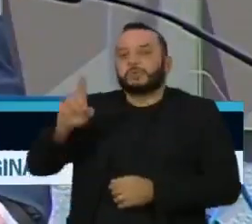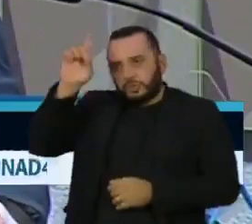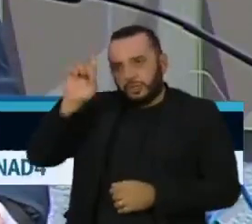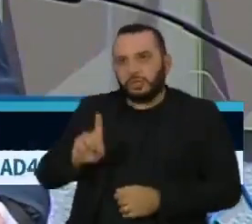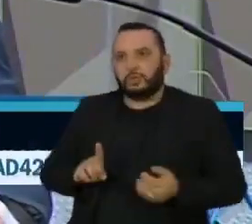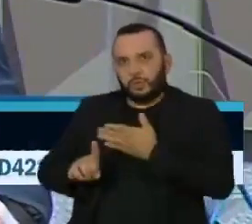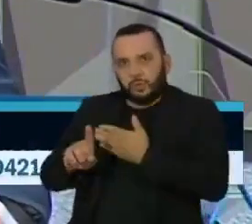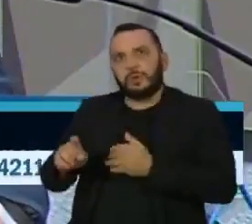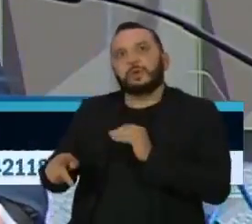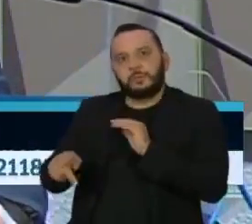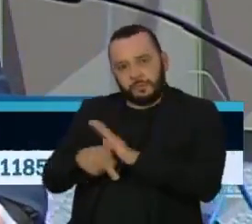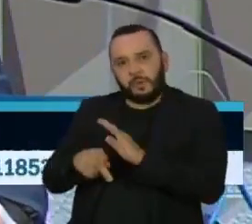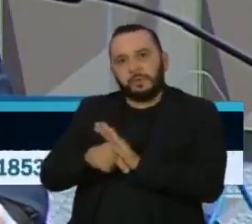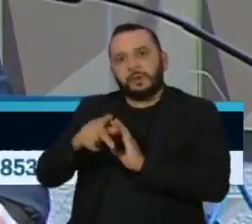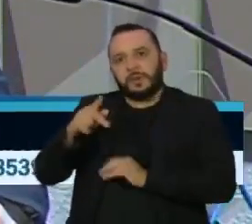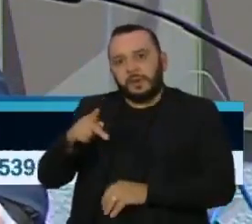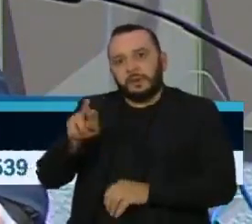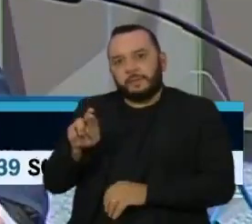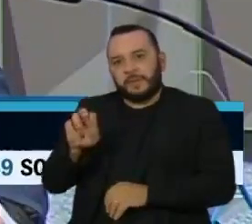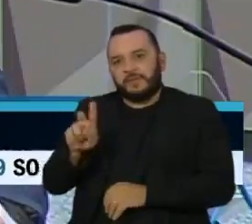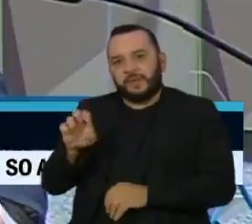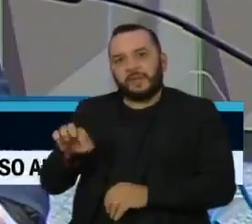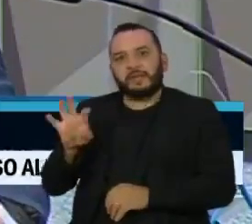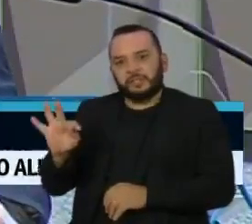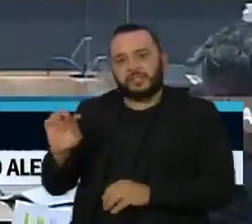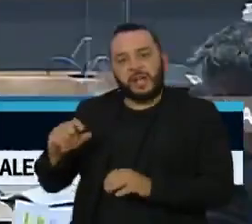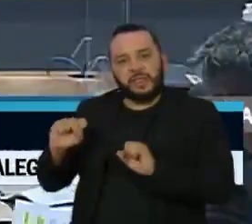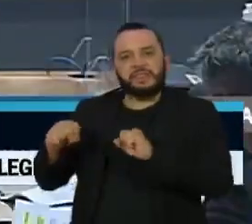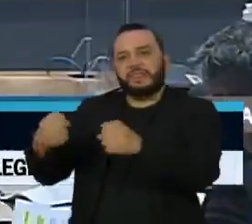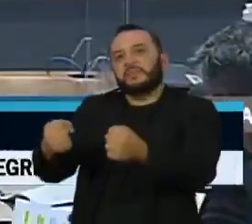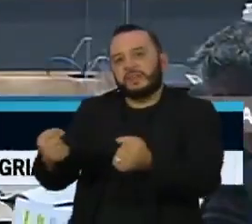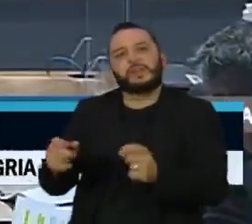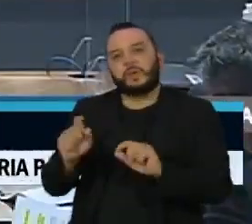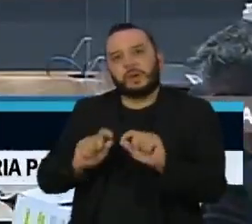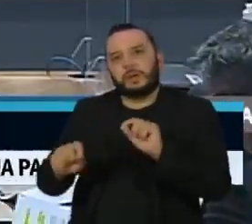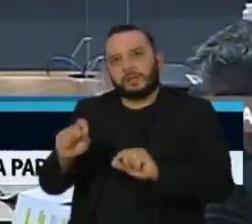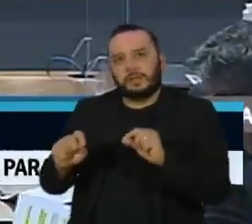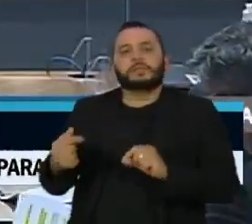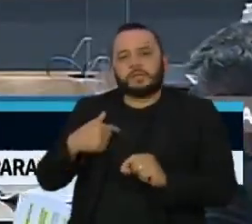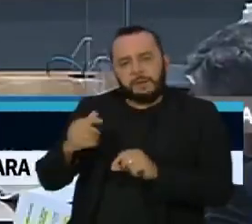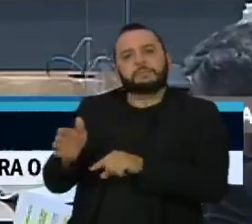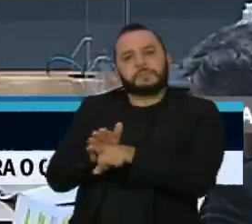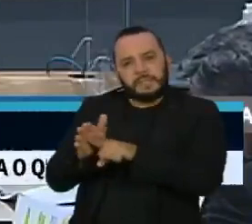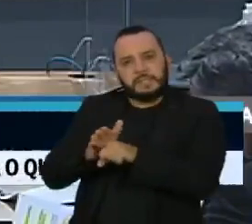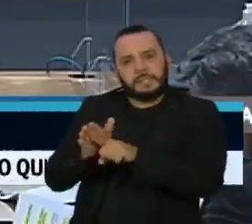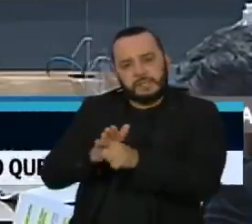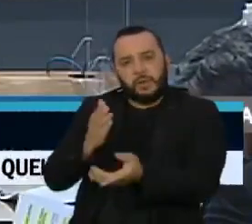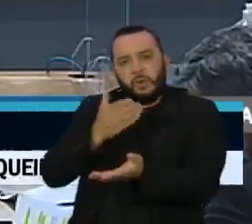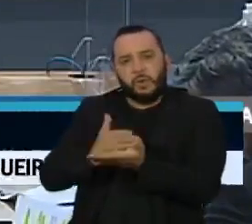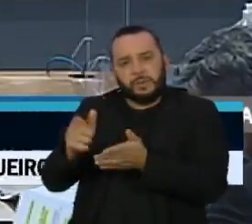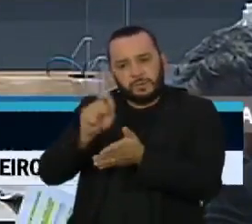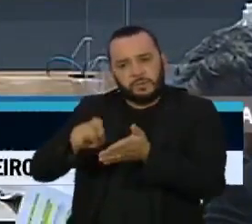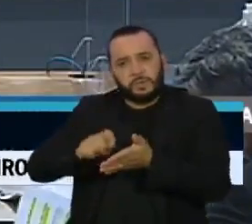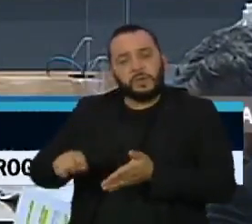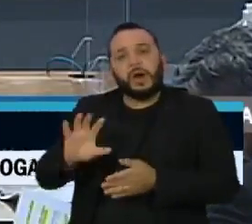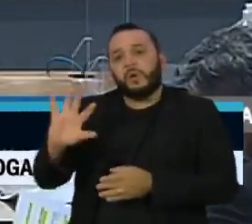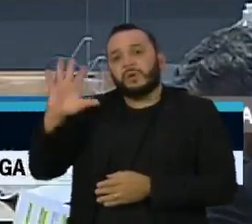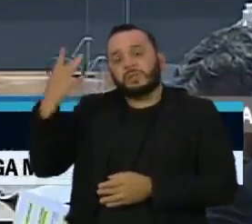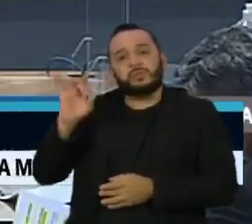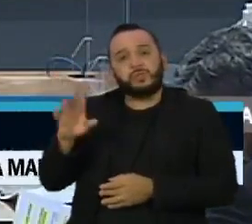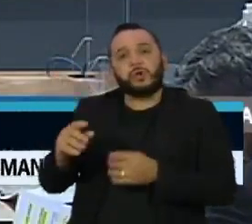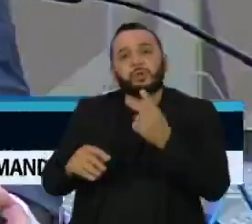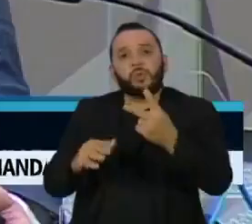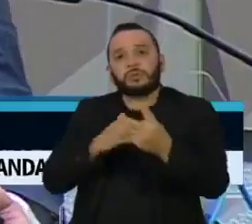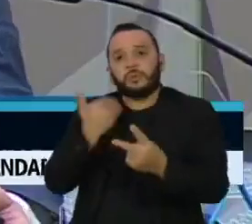executivo do Plano de Saúde, Pedro Batista Júnior, se defendeu. Disse que quando o estudo foi escrito, tinham ocorrido apenas